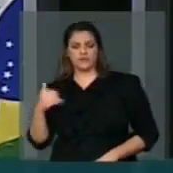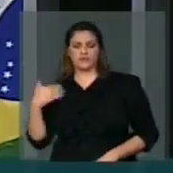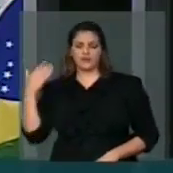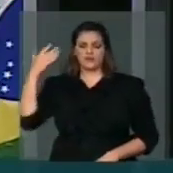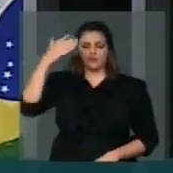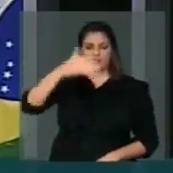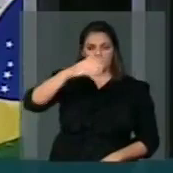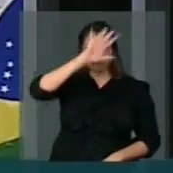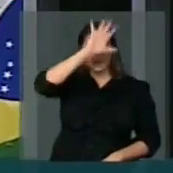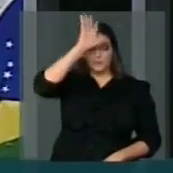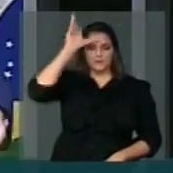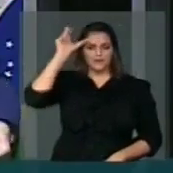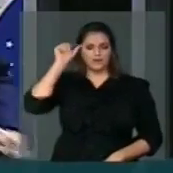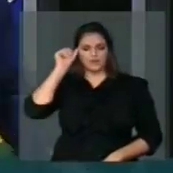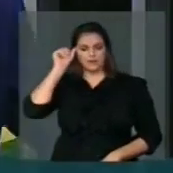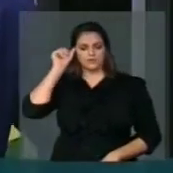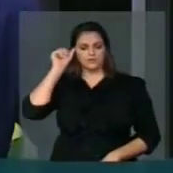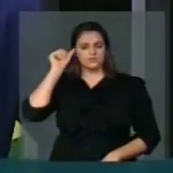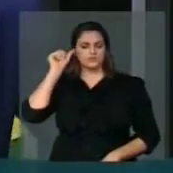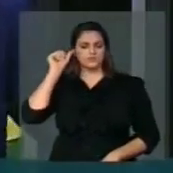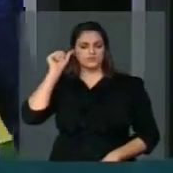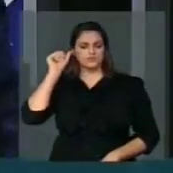Manaus.